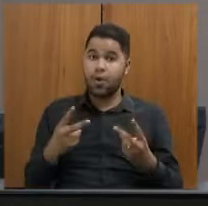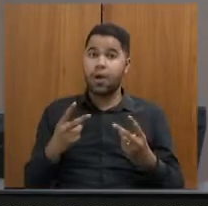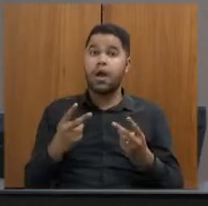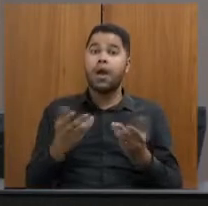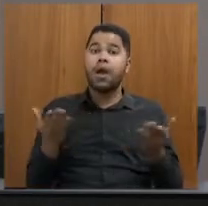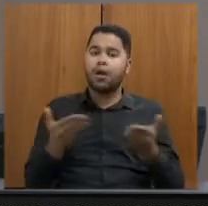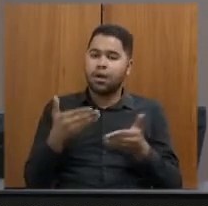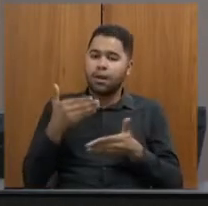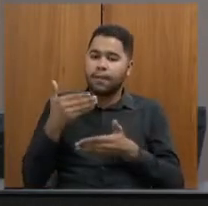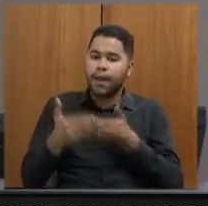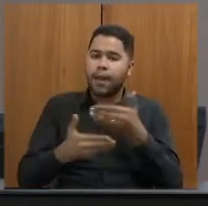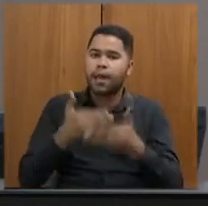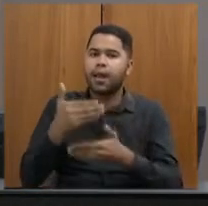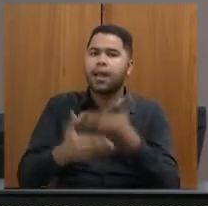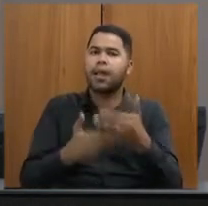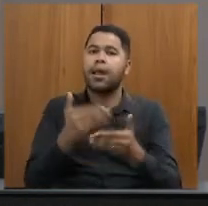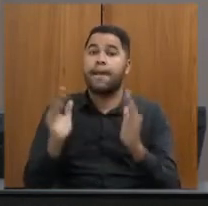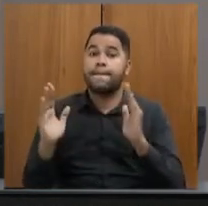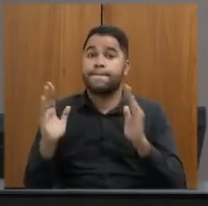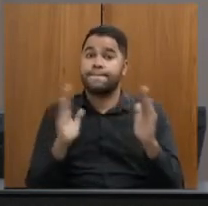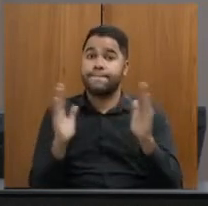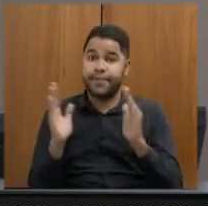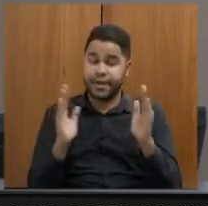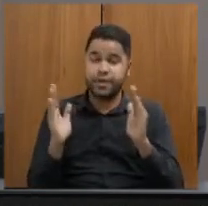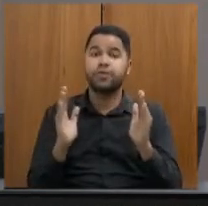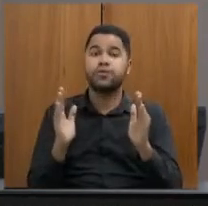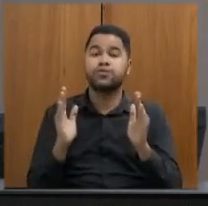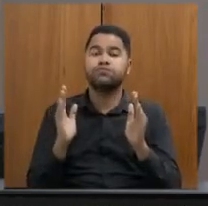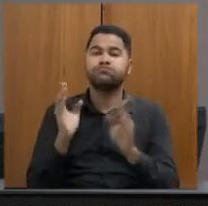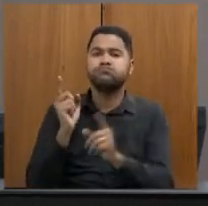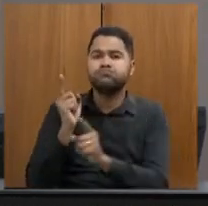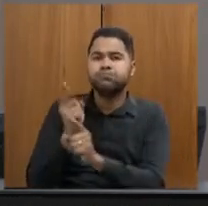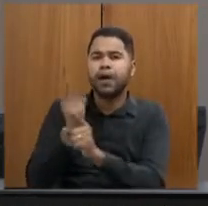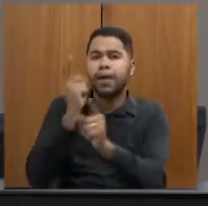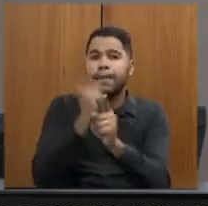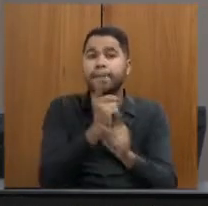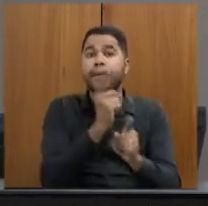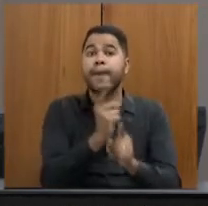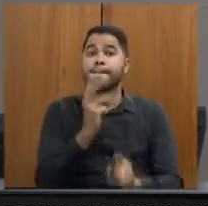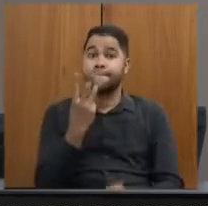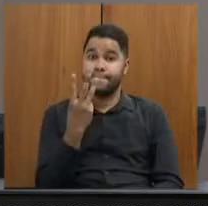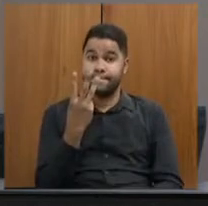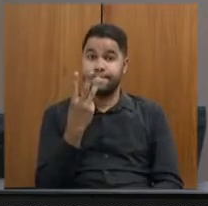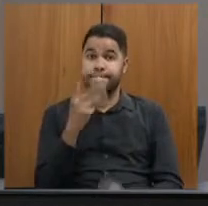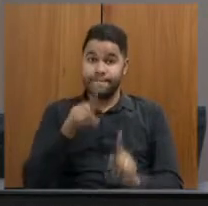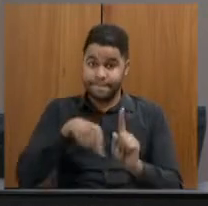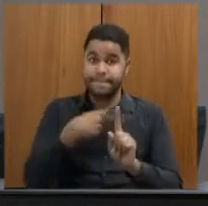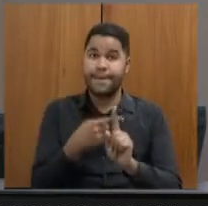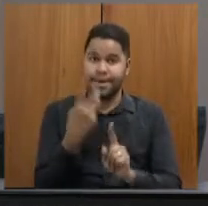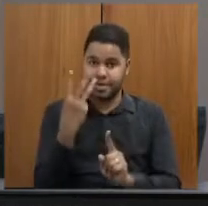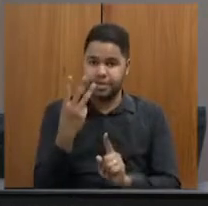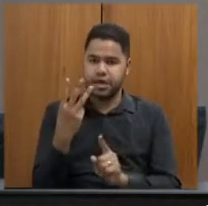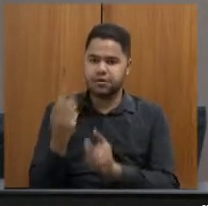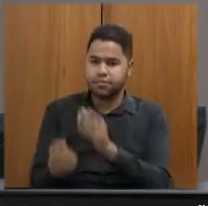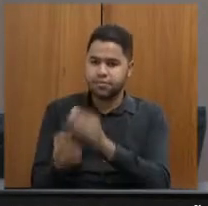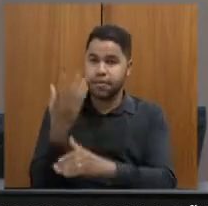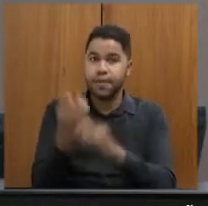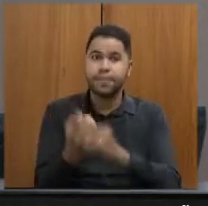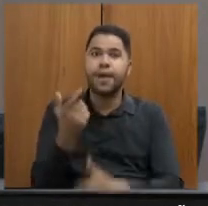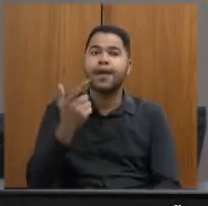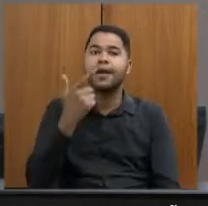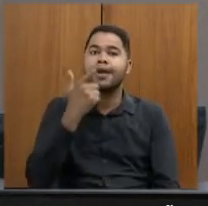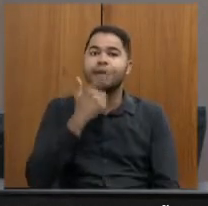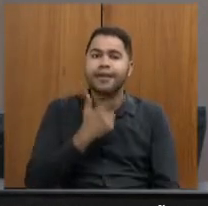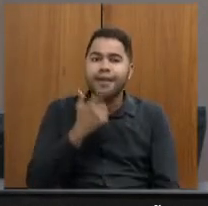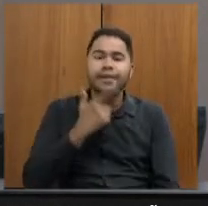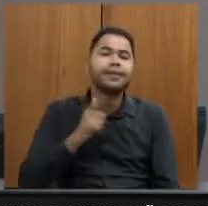evoluímos aqui durante esse período é identificando mais três regiões produtoras de queijo minas artesanal